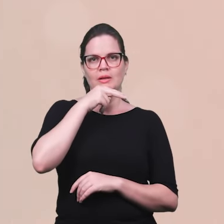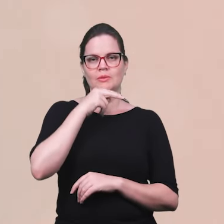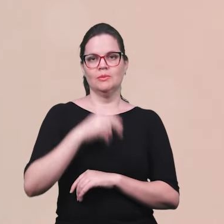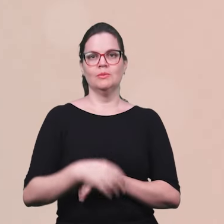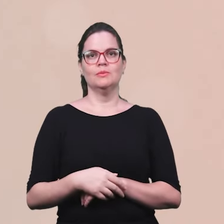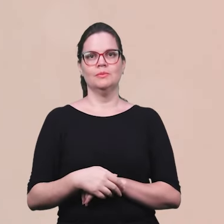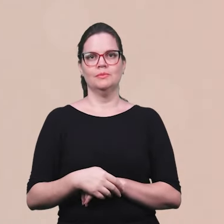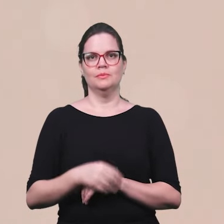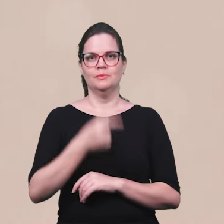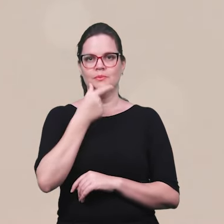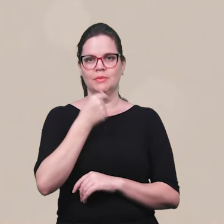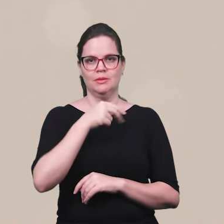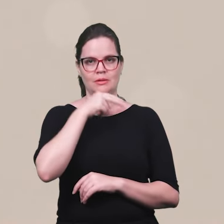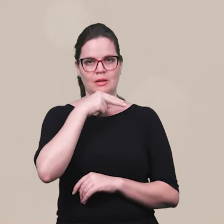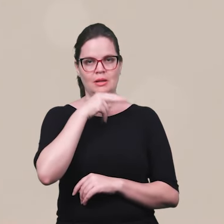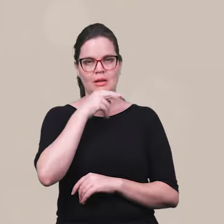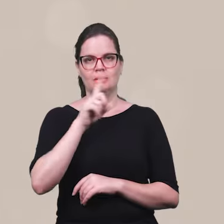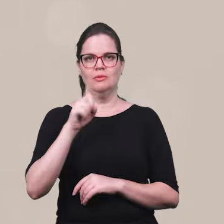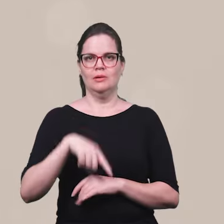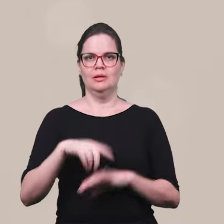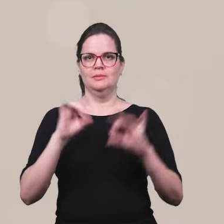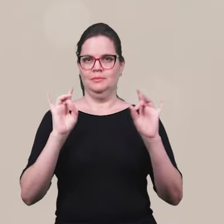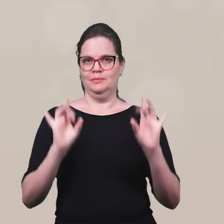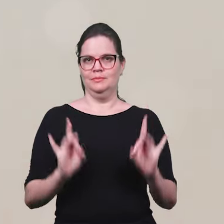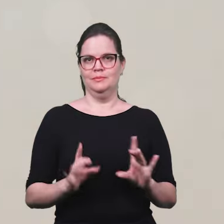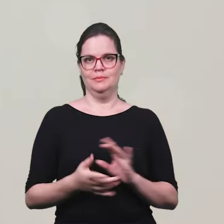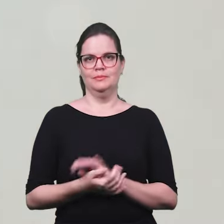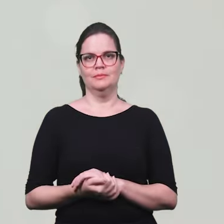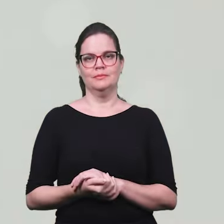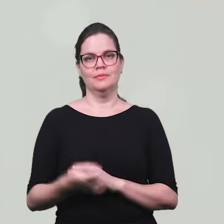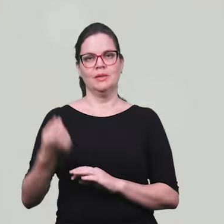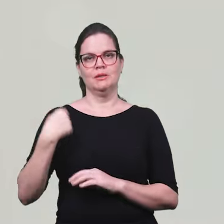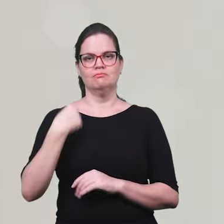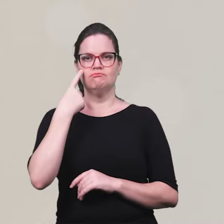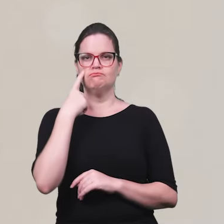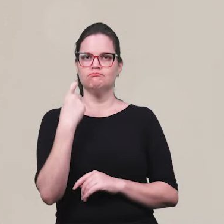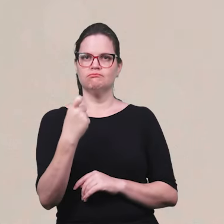neto, que ele é especial, aí